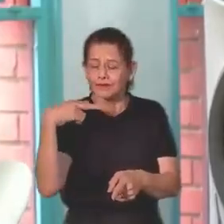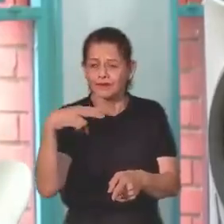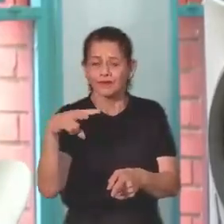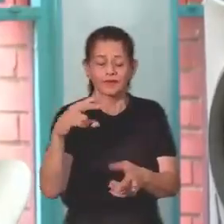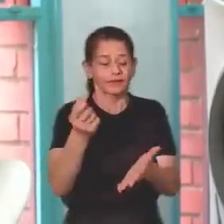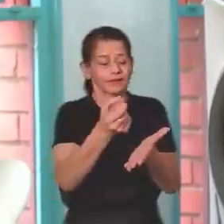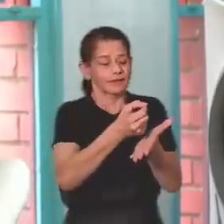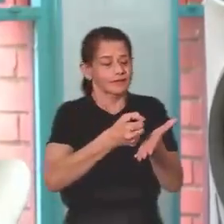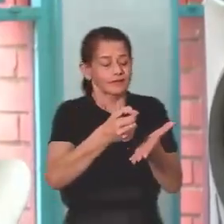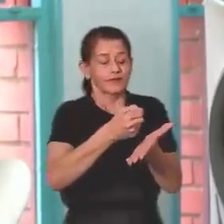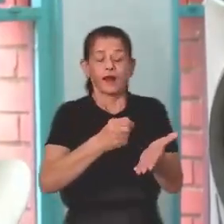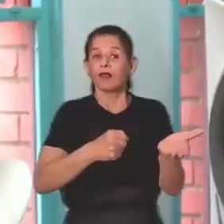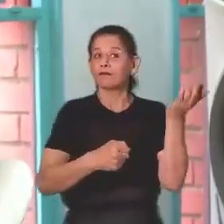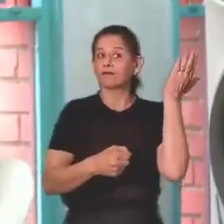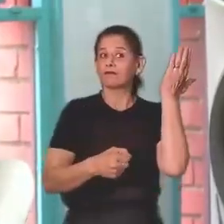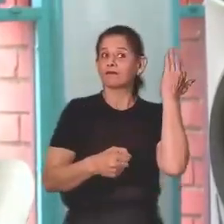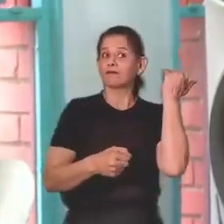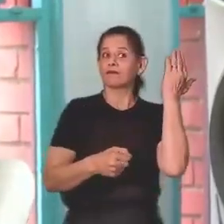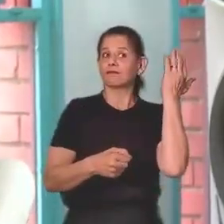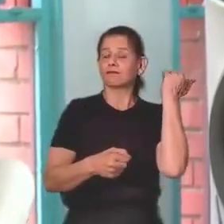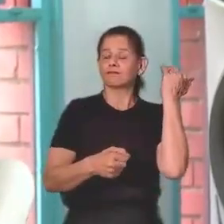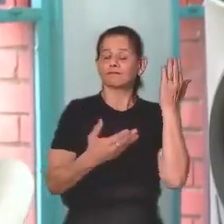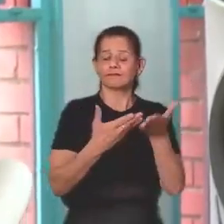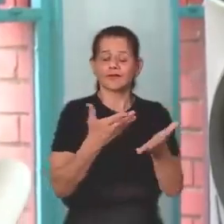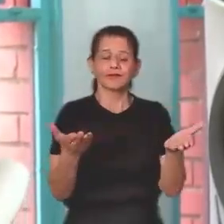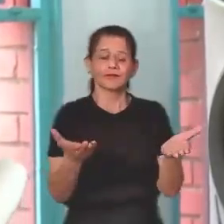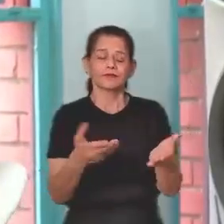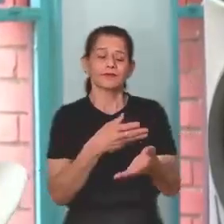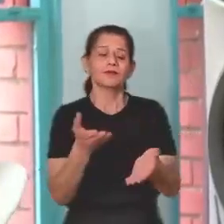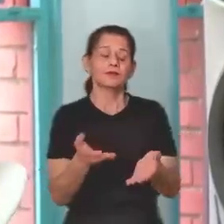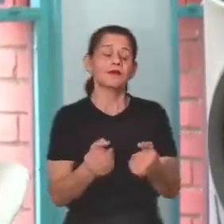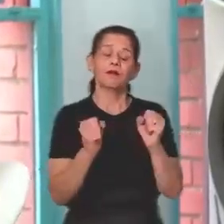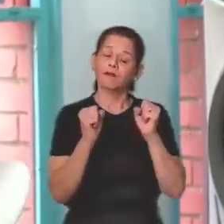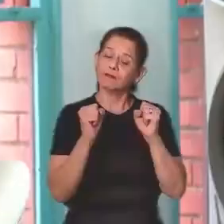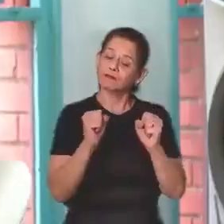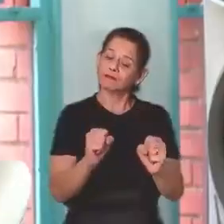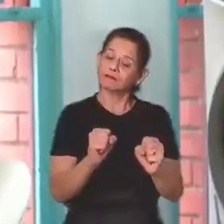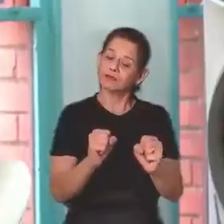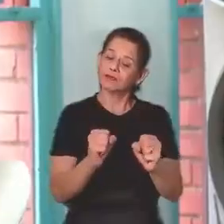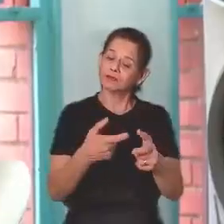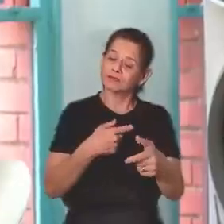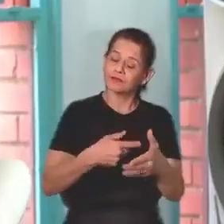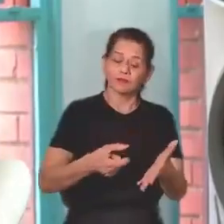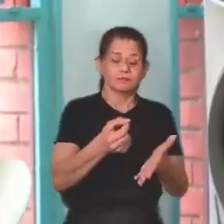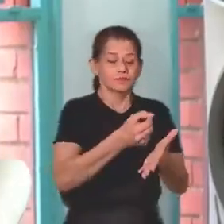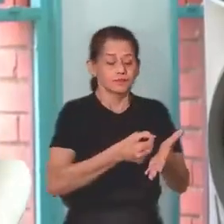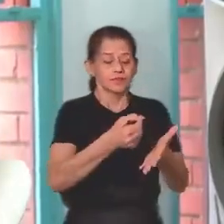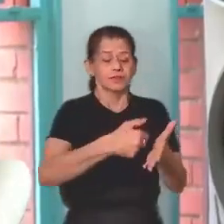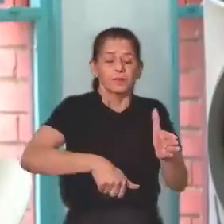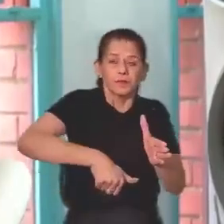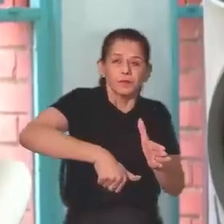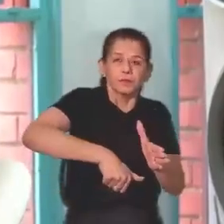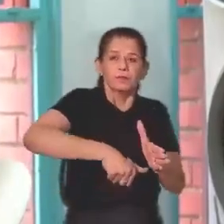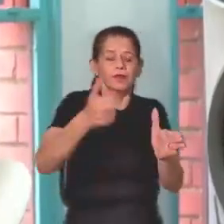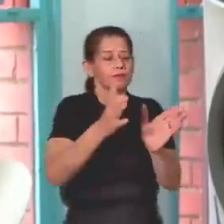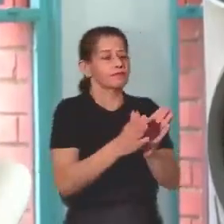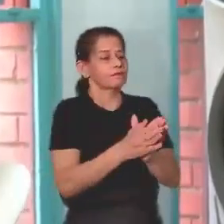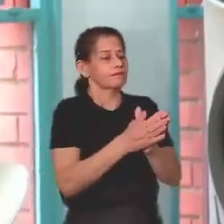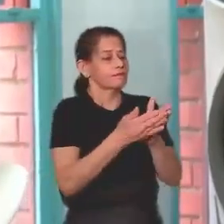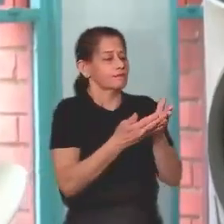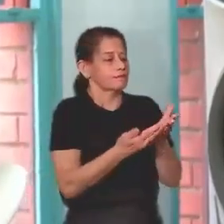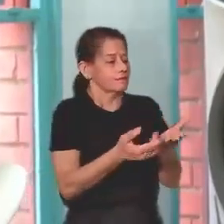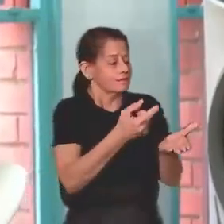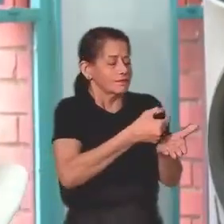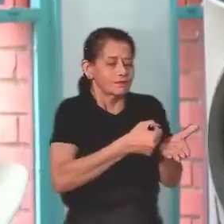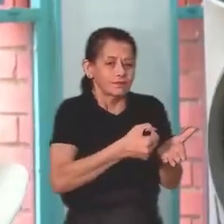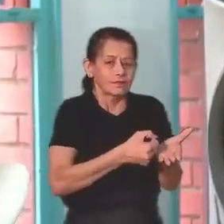uma escritora lá atrás, né? Porque você já poderia estar, você publicando seu primeiro livro, mas você poderia já